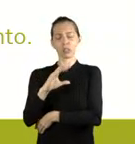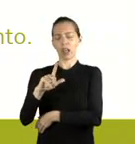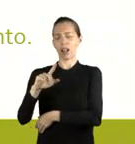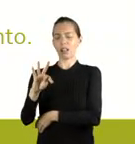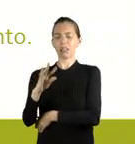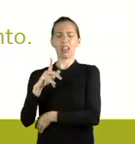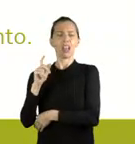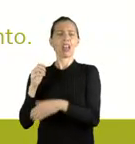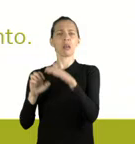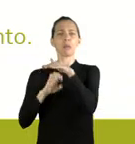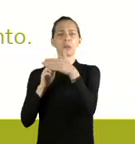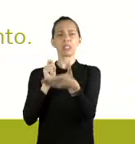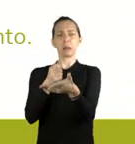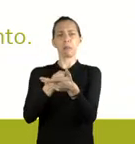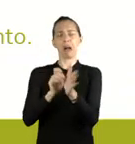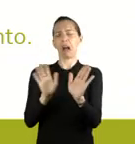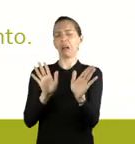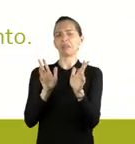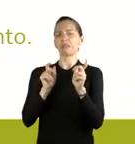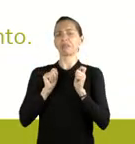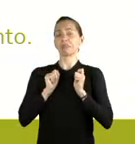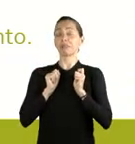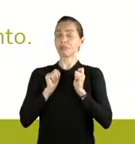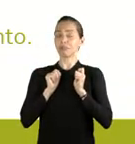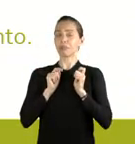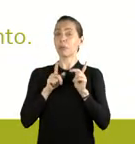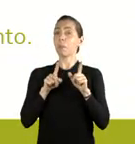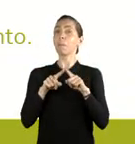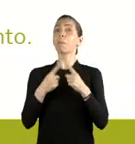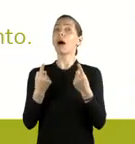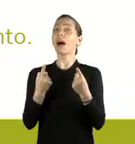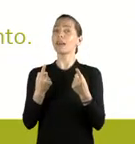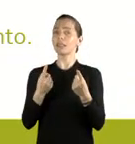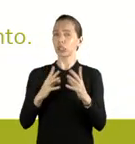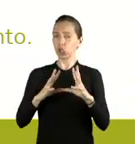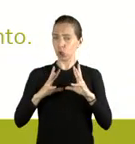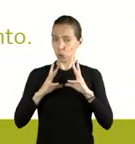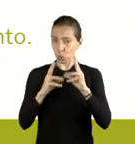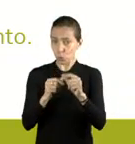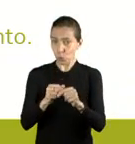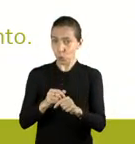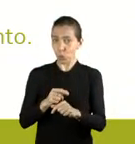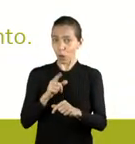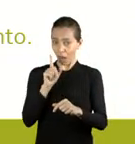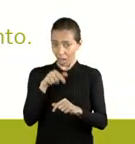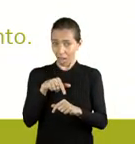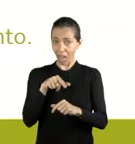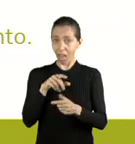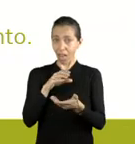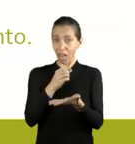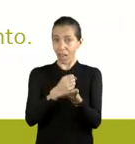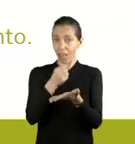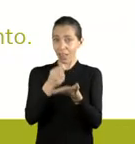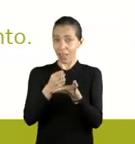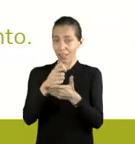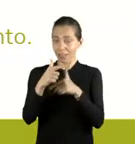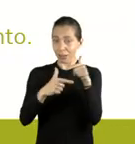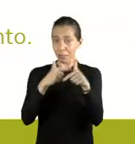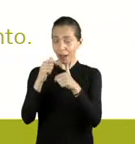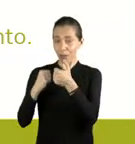Não, eu acho justo isso. Acho legal. Mas nem todas as emergências são baseadas só isso, né?